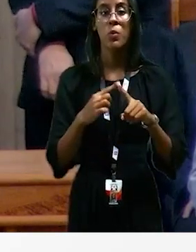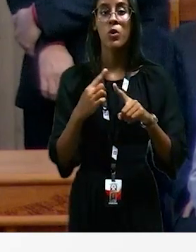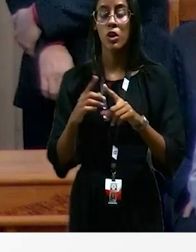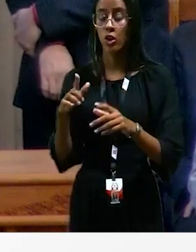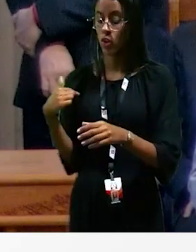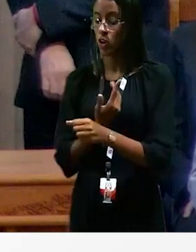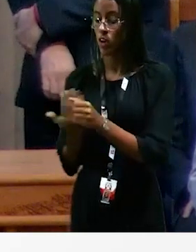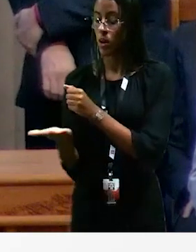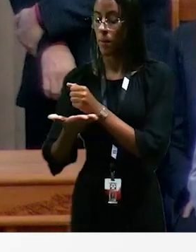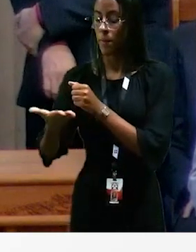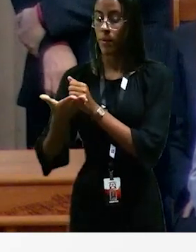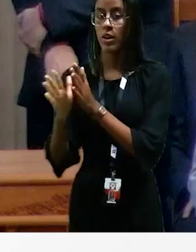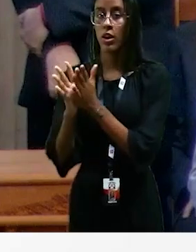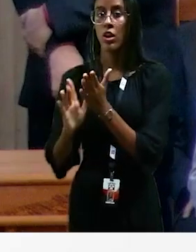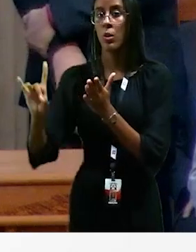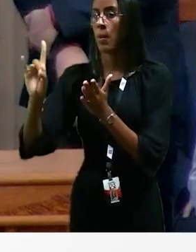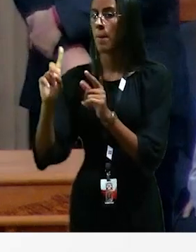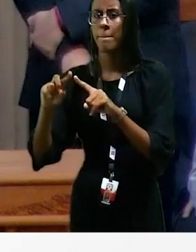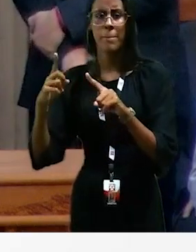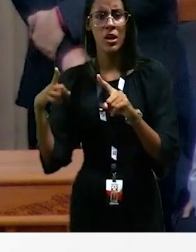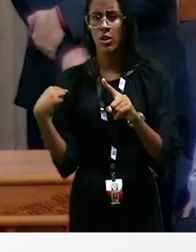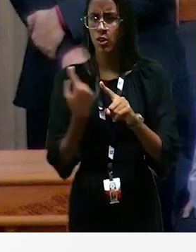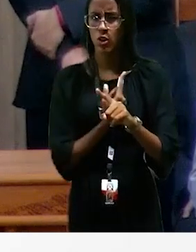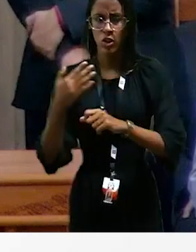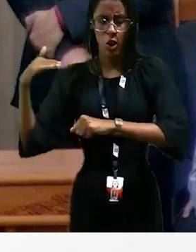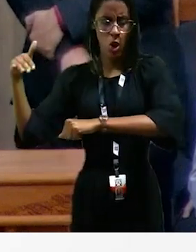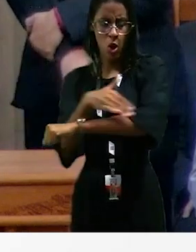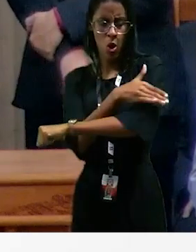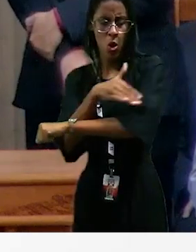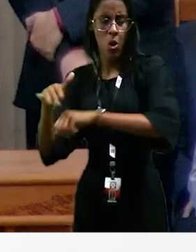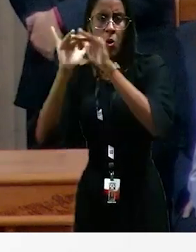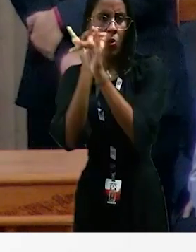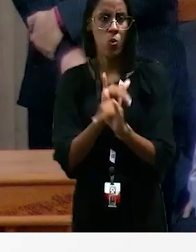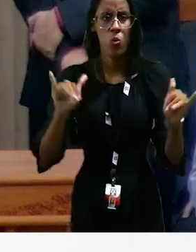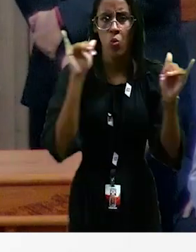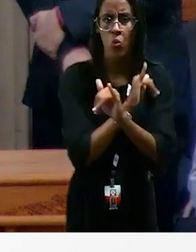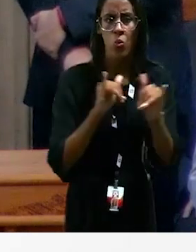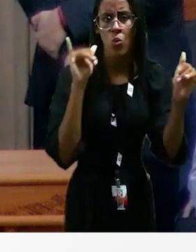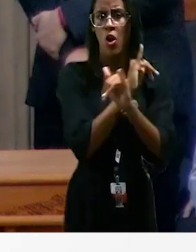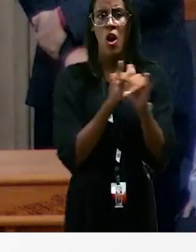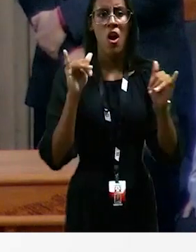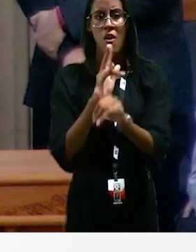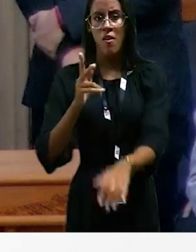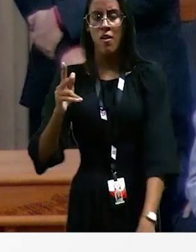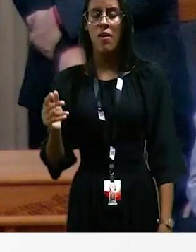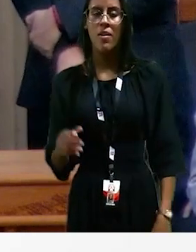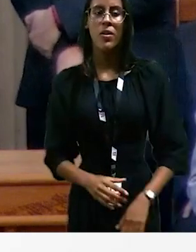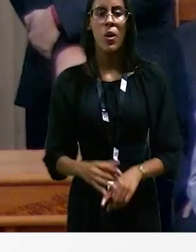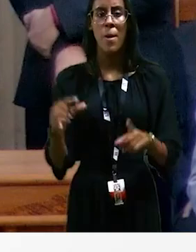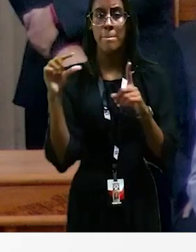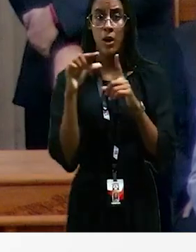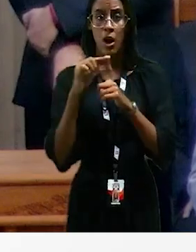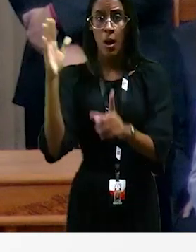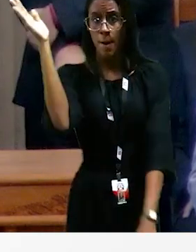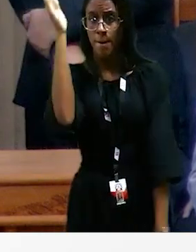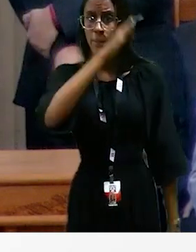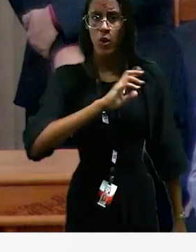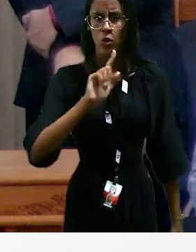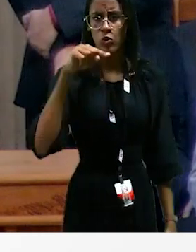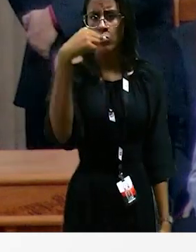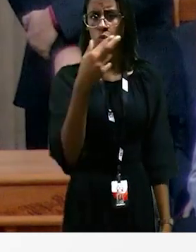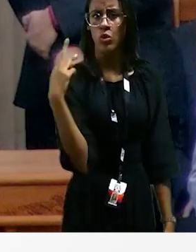nós Não andamos pelas ruas desfazendo da crença de ninguém ridicularizando ou